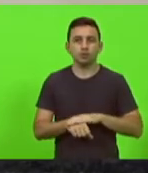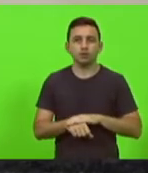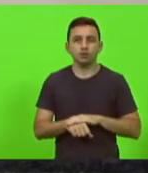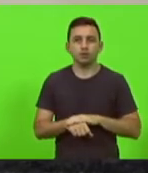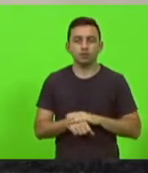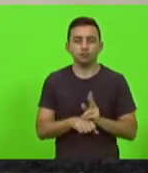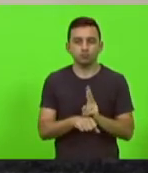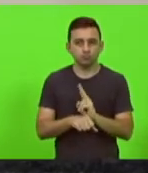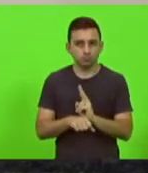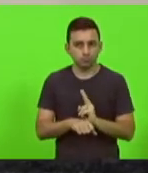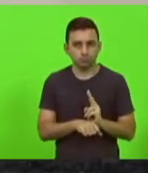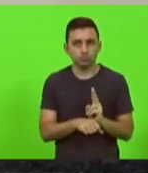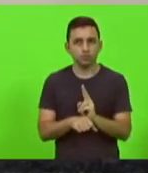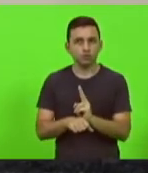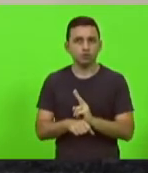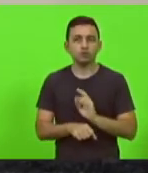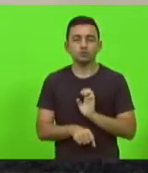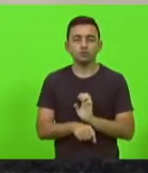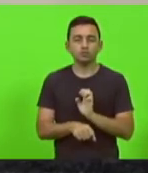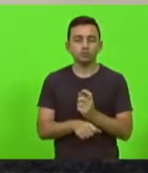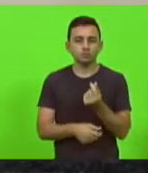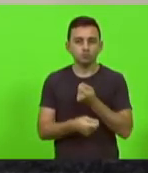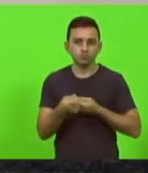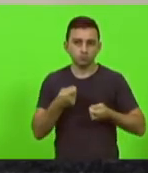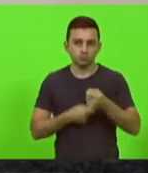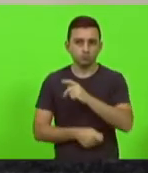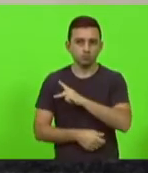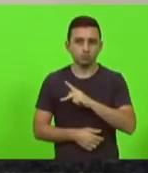Auditores Estaduais de Finanças Públicas,